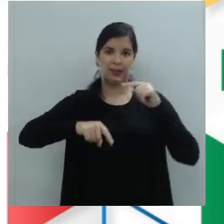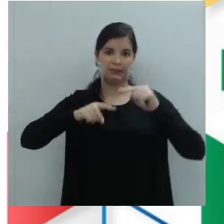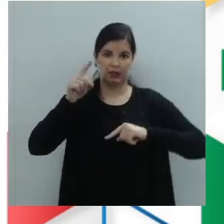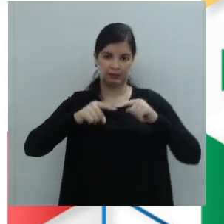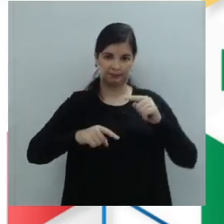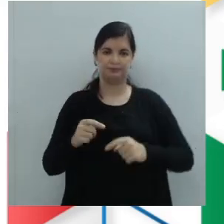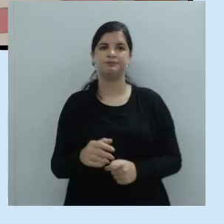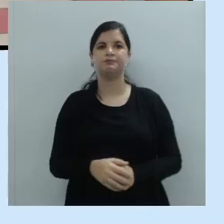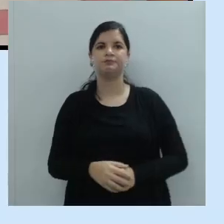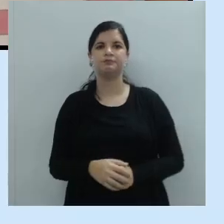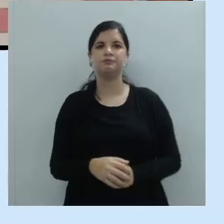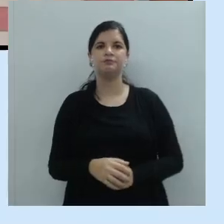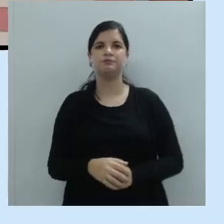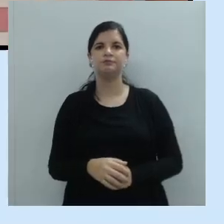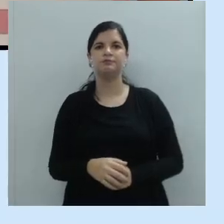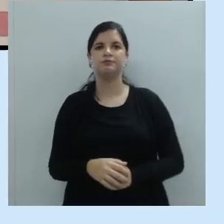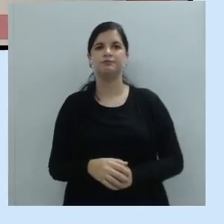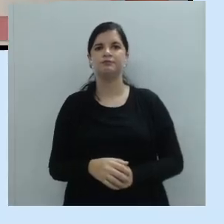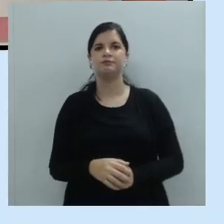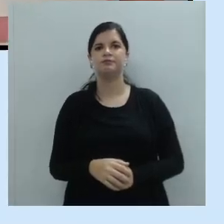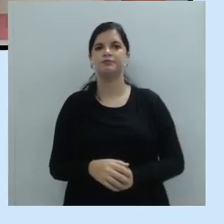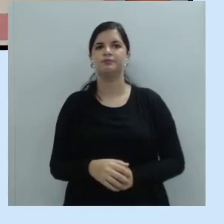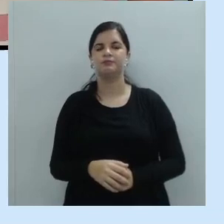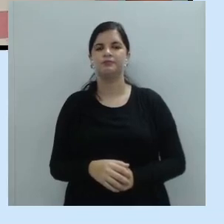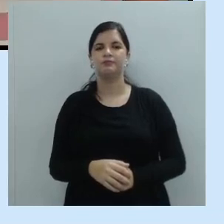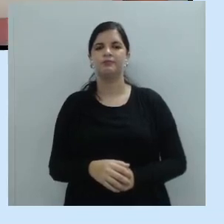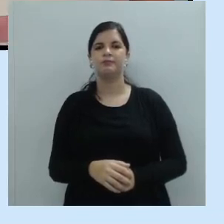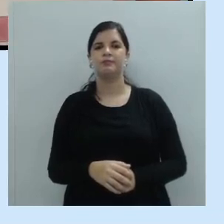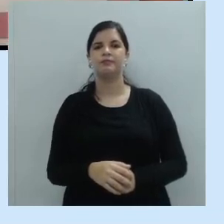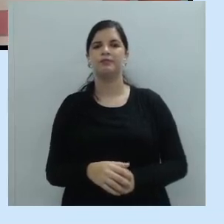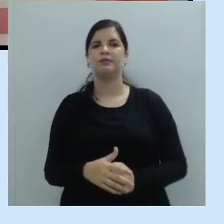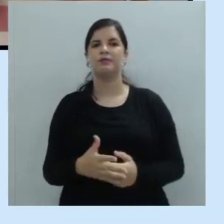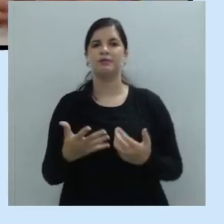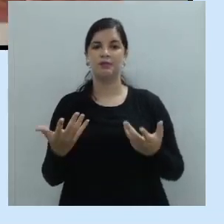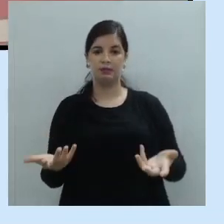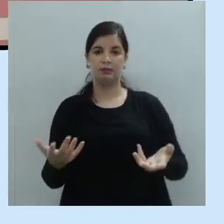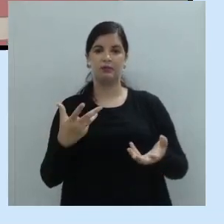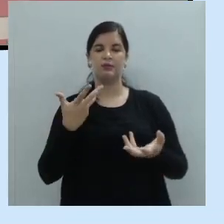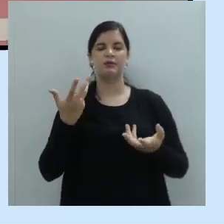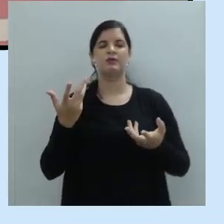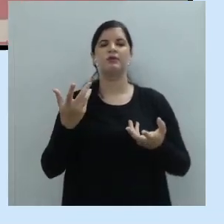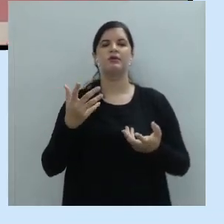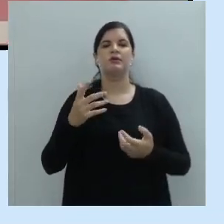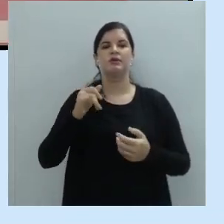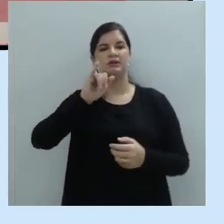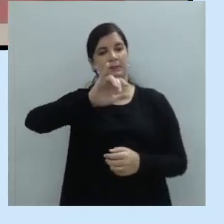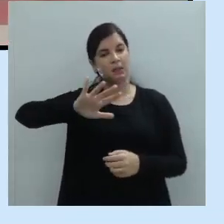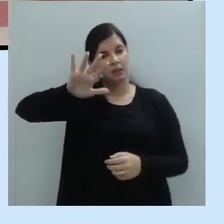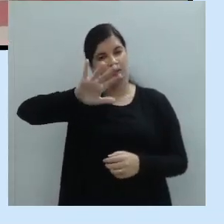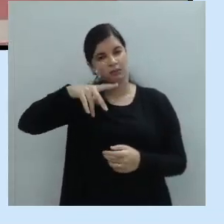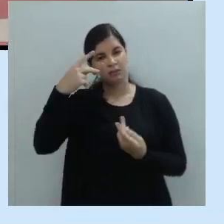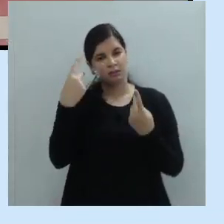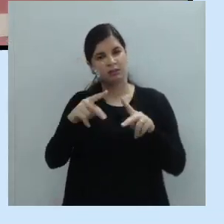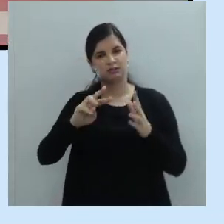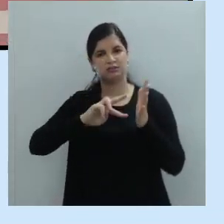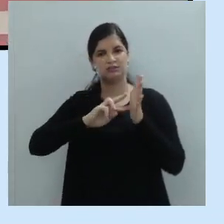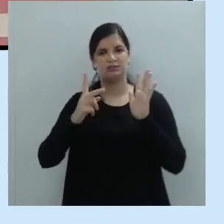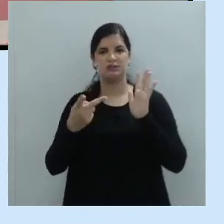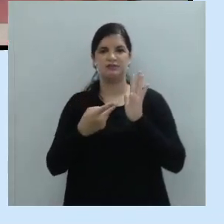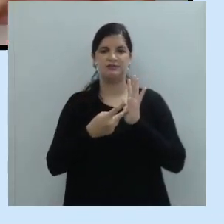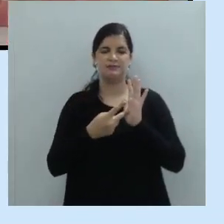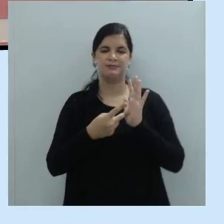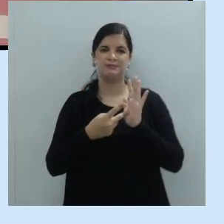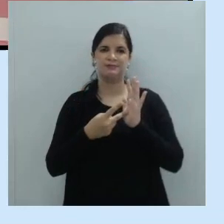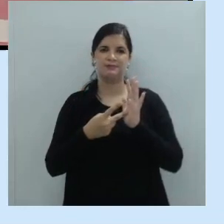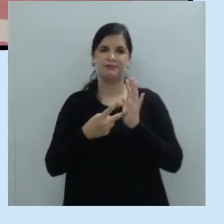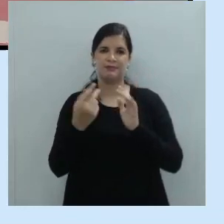matéria. Vejam só aqui, gostaria de salientar, olha aí a simbologia, o símbolo, o que ele significa. Aí está